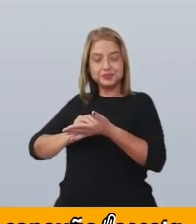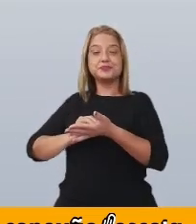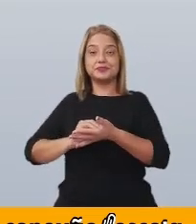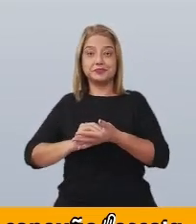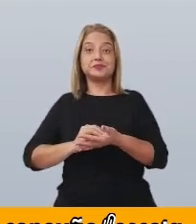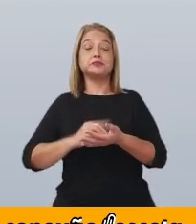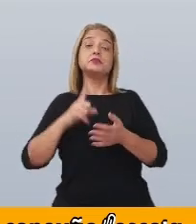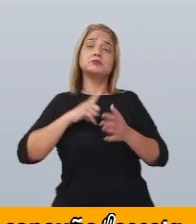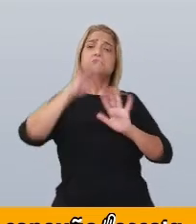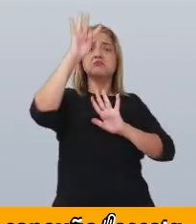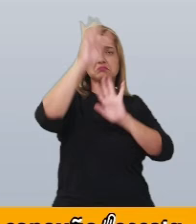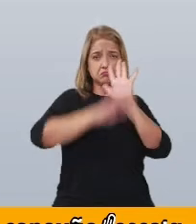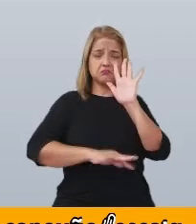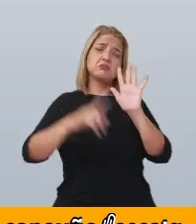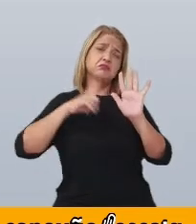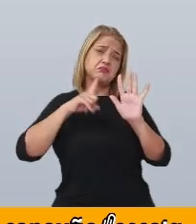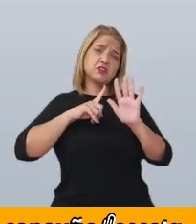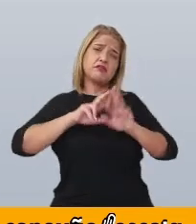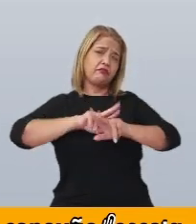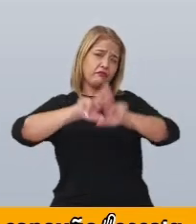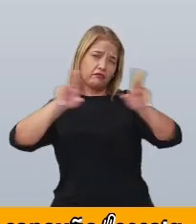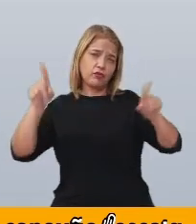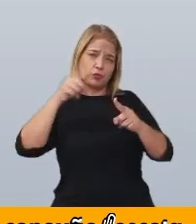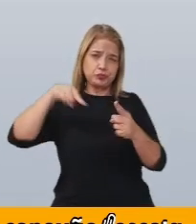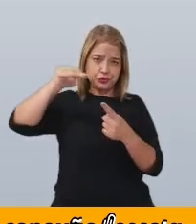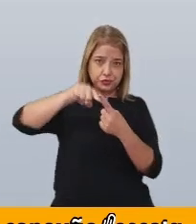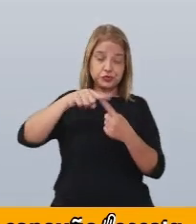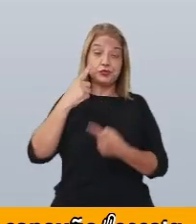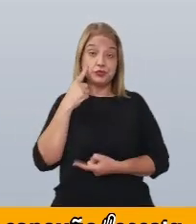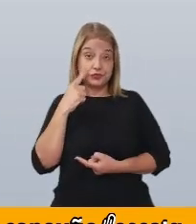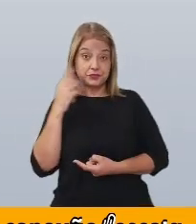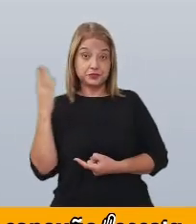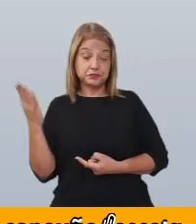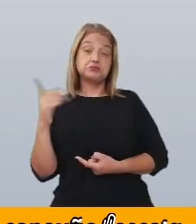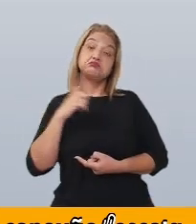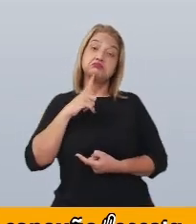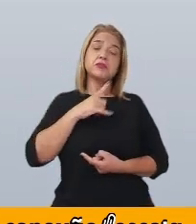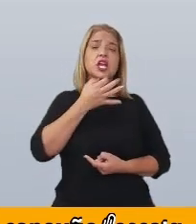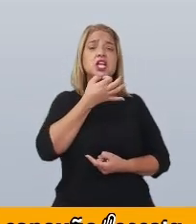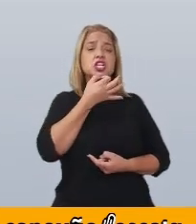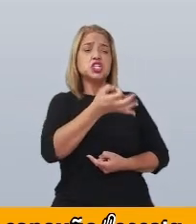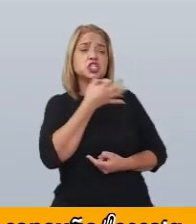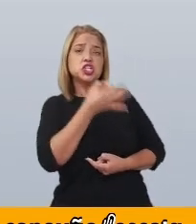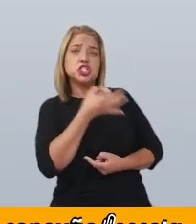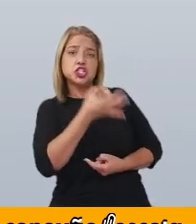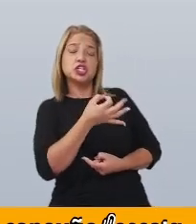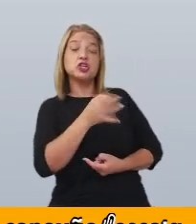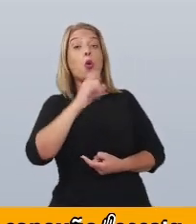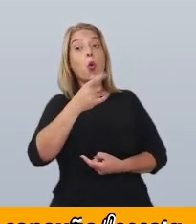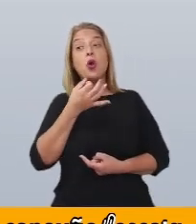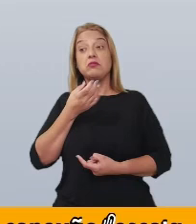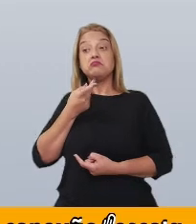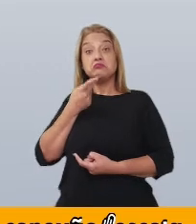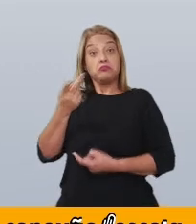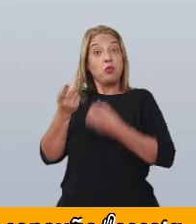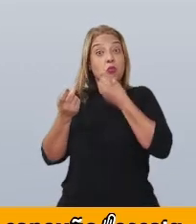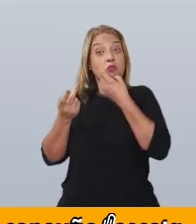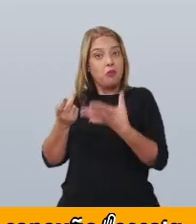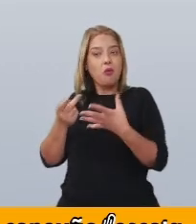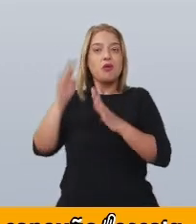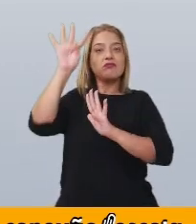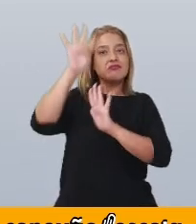ele pode apresentar diferentes intenções, olha só. Primeiro, criticar ou elogiar diretamente um